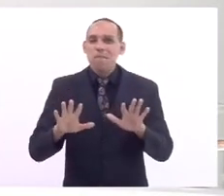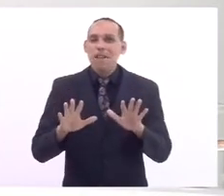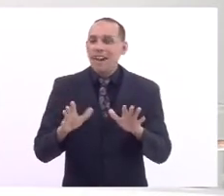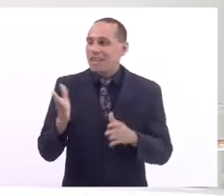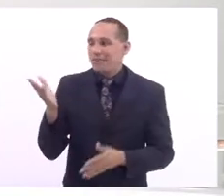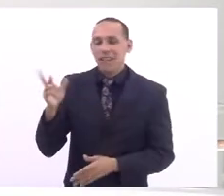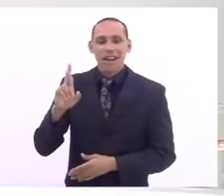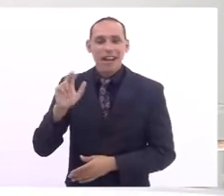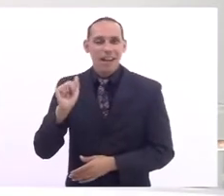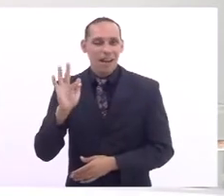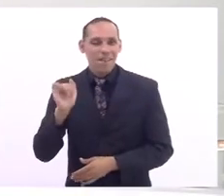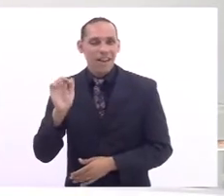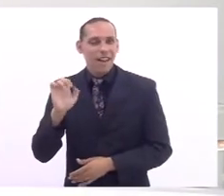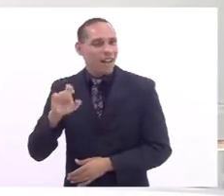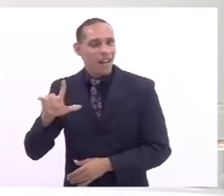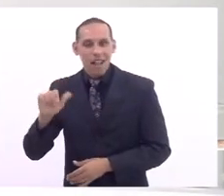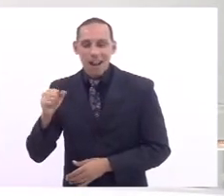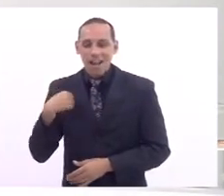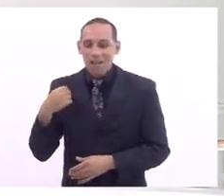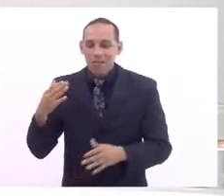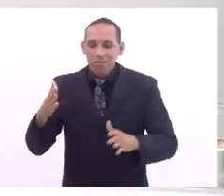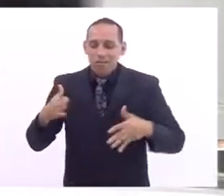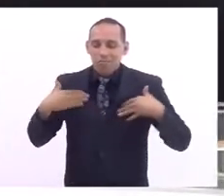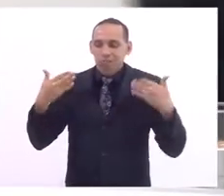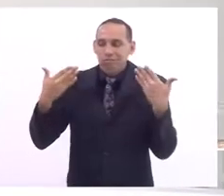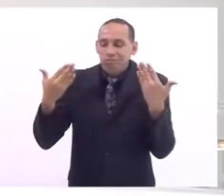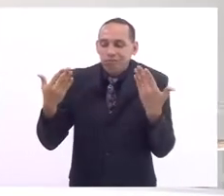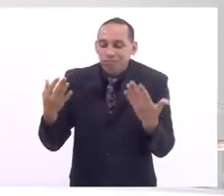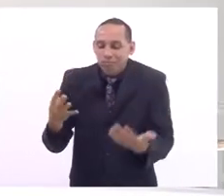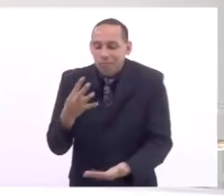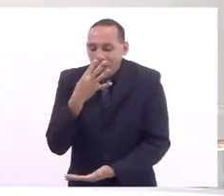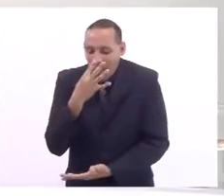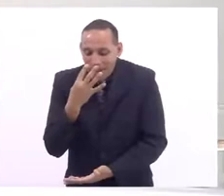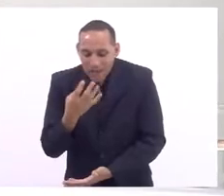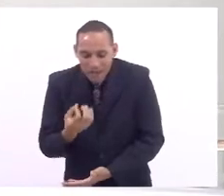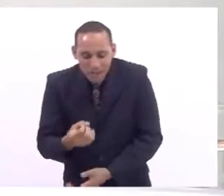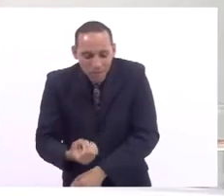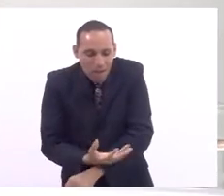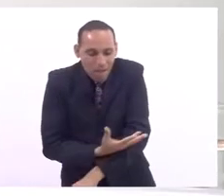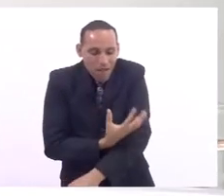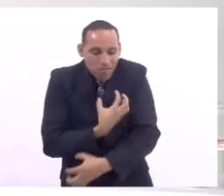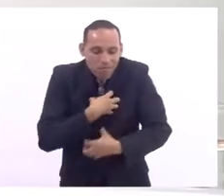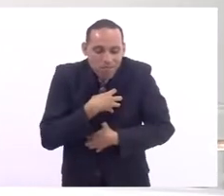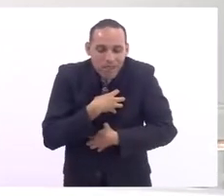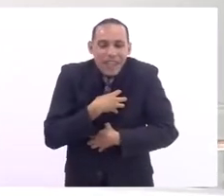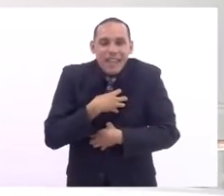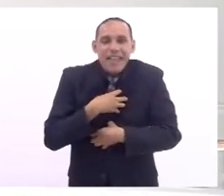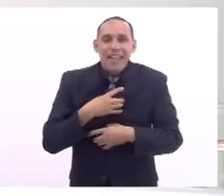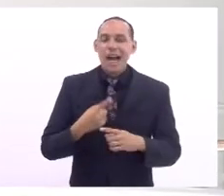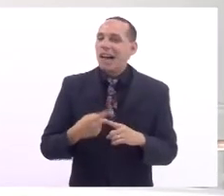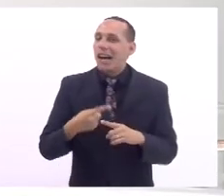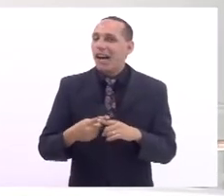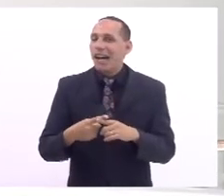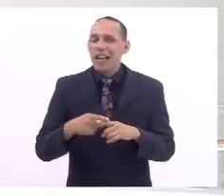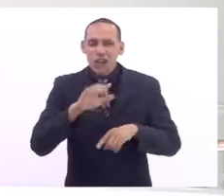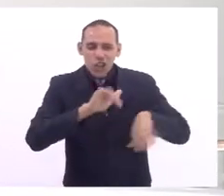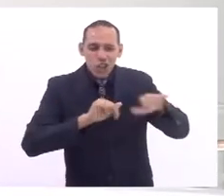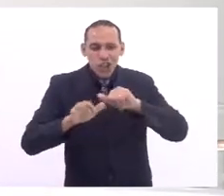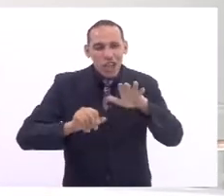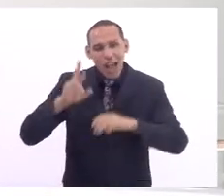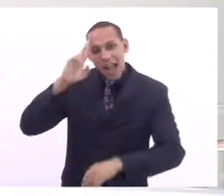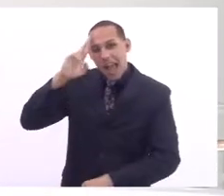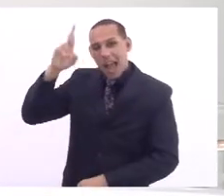ouvir a fala da Rafaela eu fiquei completamente arrebatada e principalmente Eu acho essa chamada de as autoridades